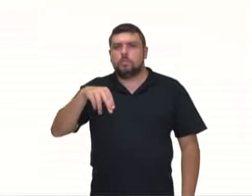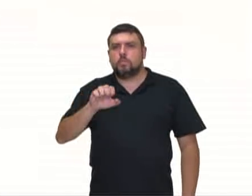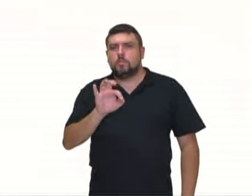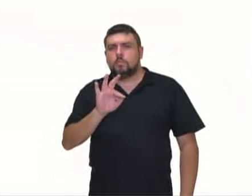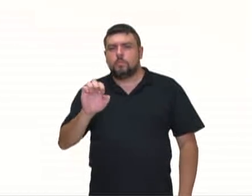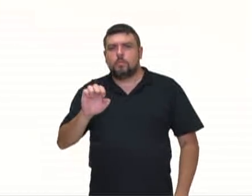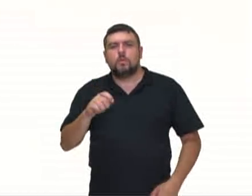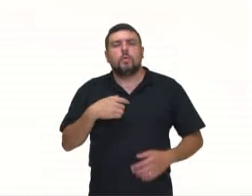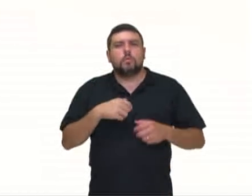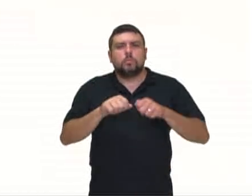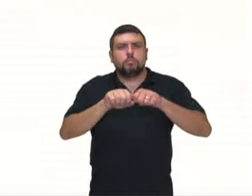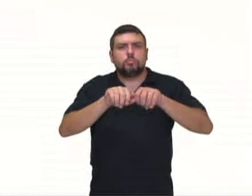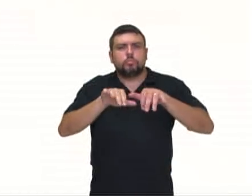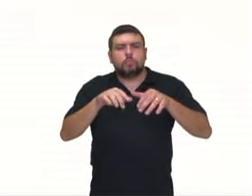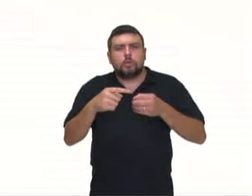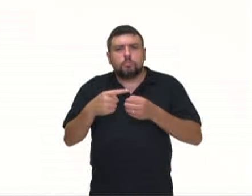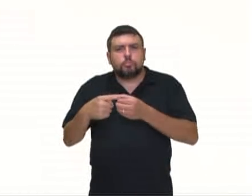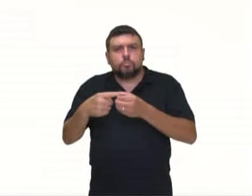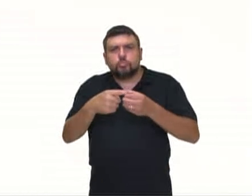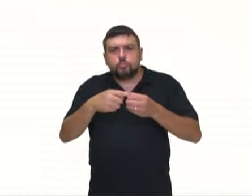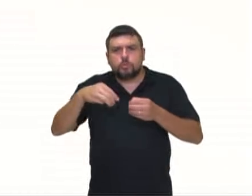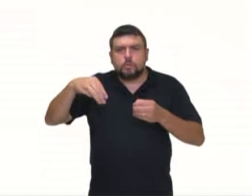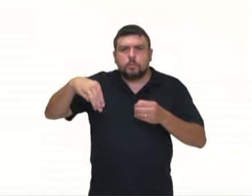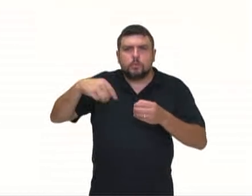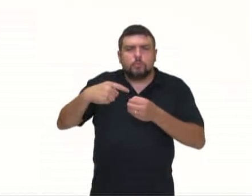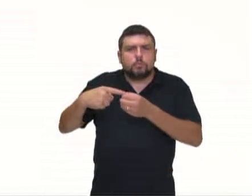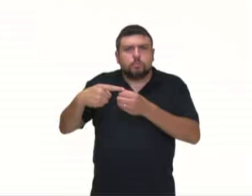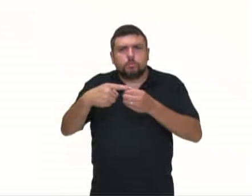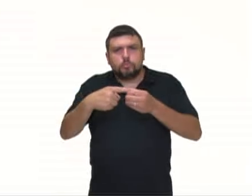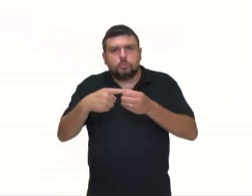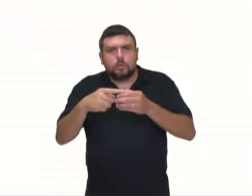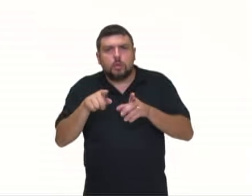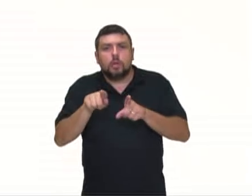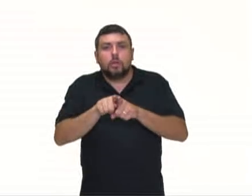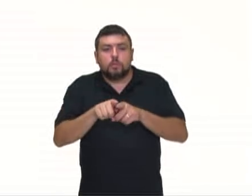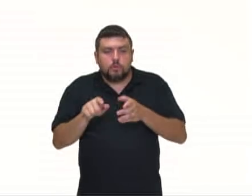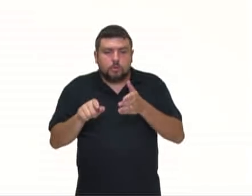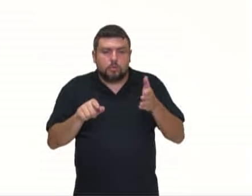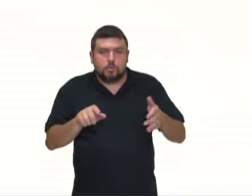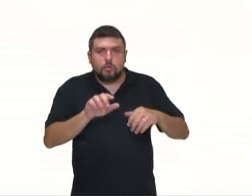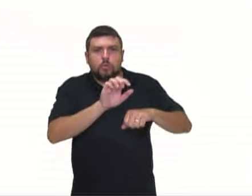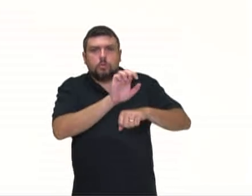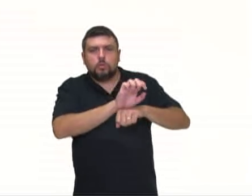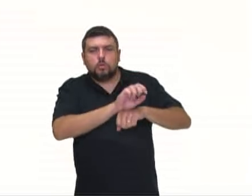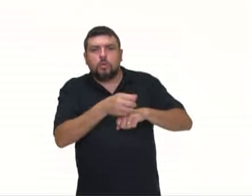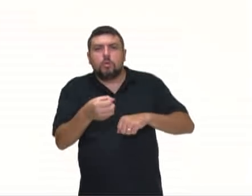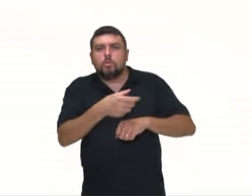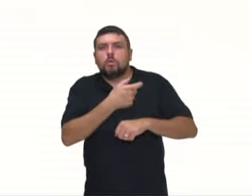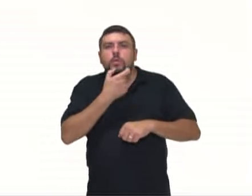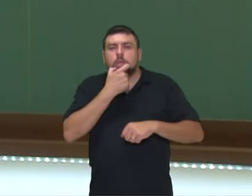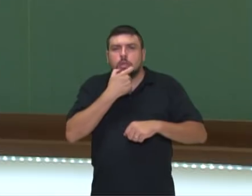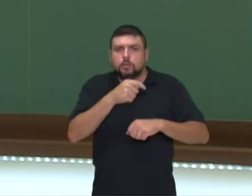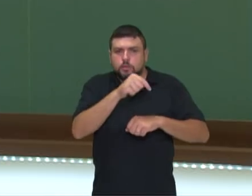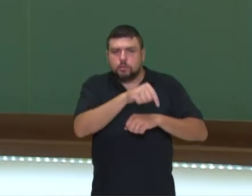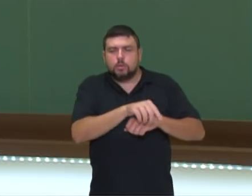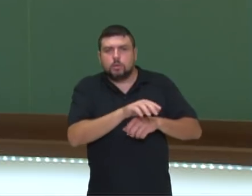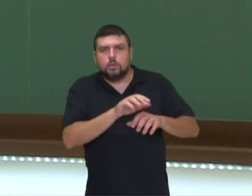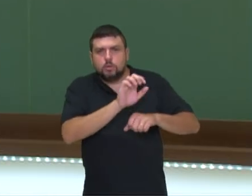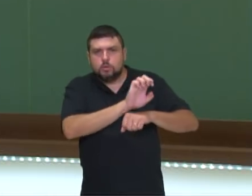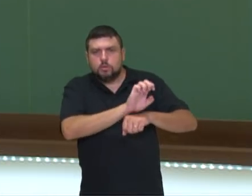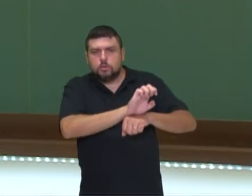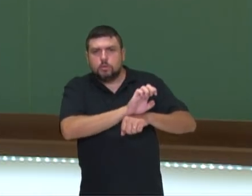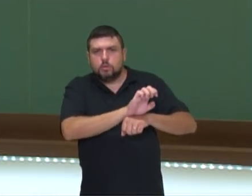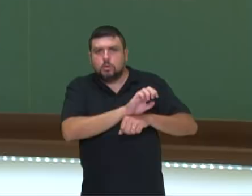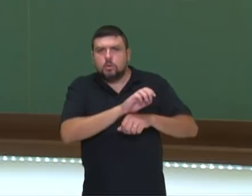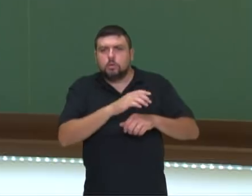demais cidades de Massachusetts e Nova Inglaterra, que são ali duas regiões dos Estados Unidos. Ele começou então a ser conhecido, ser levado por